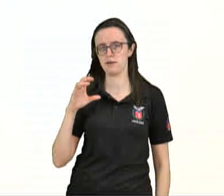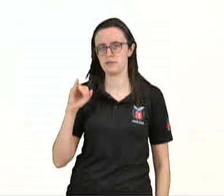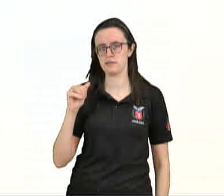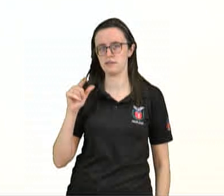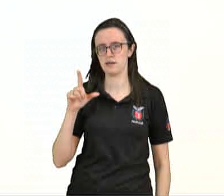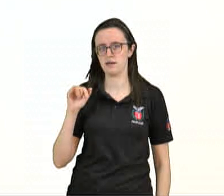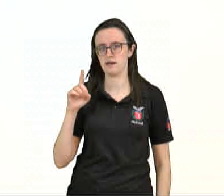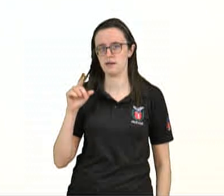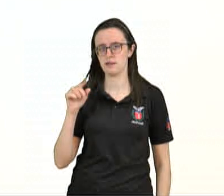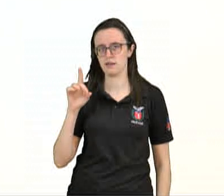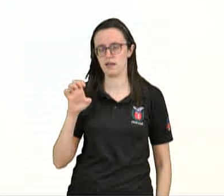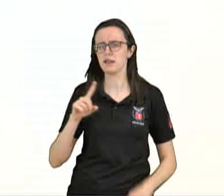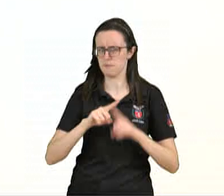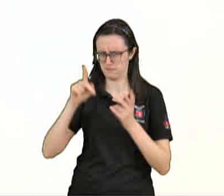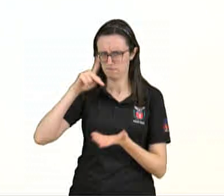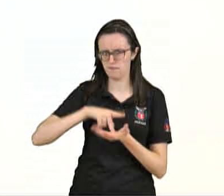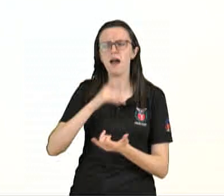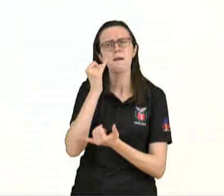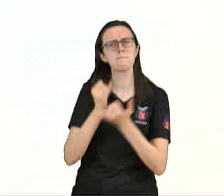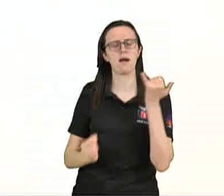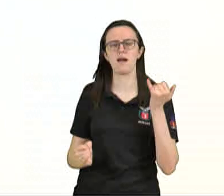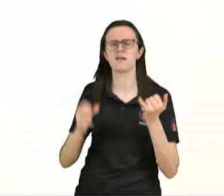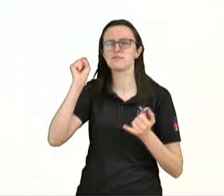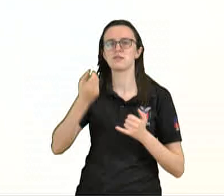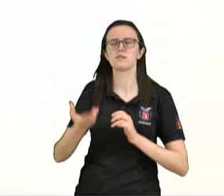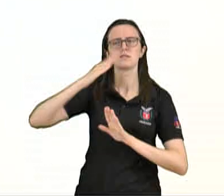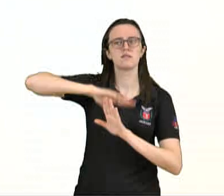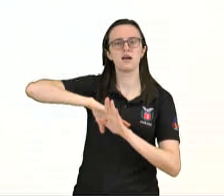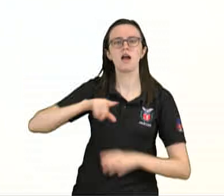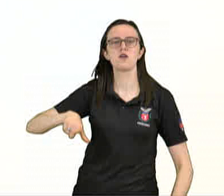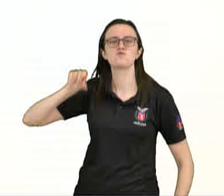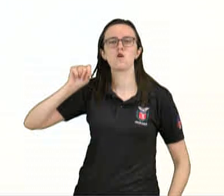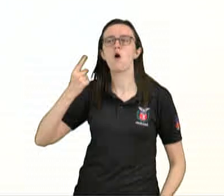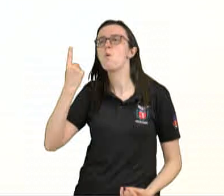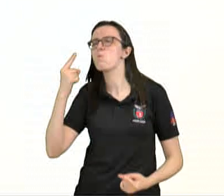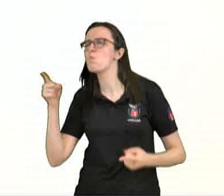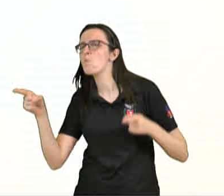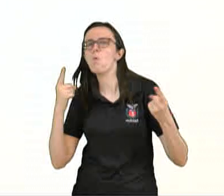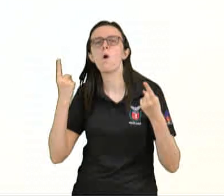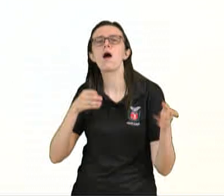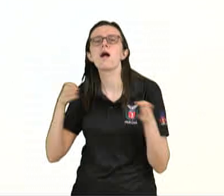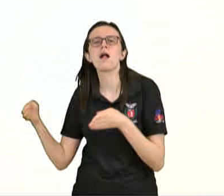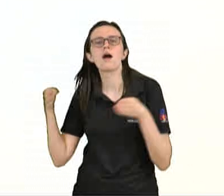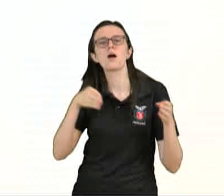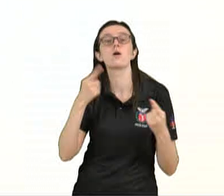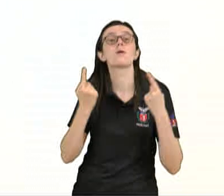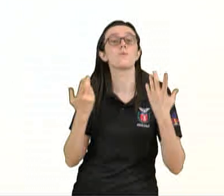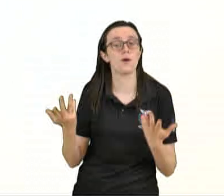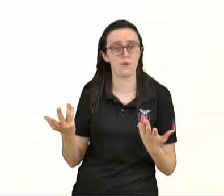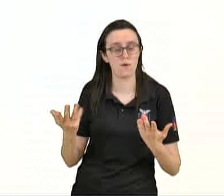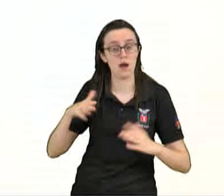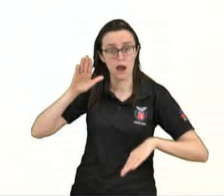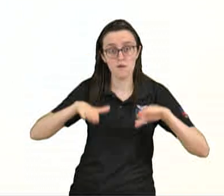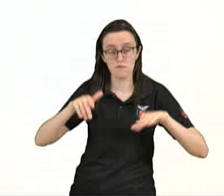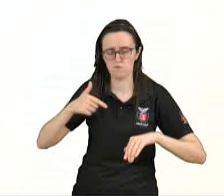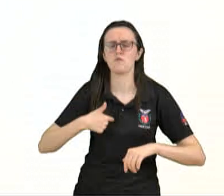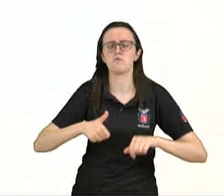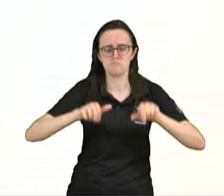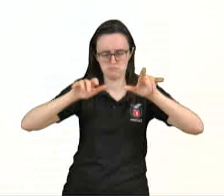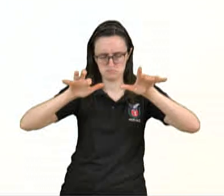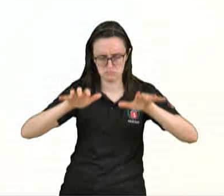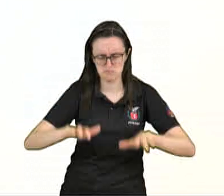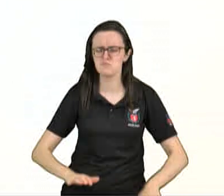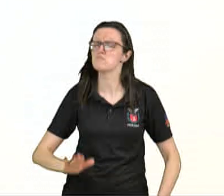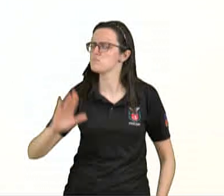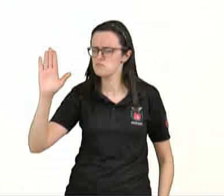houve uma opção. Em outras palavras, o produtor de um texto embora possa afirmar absoluta